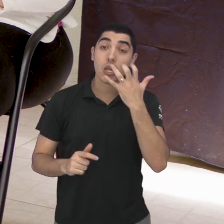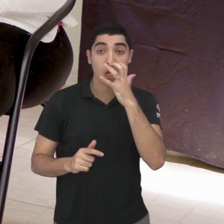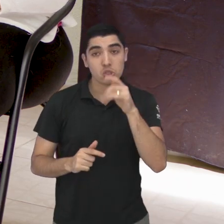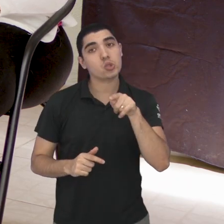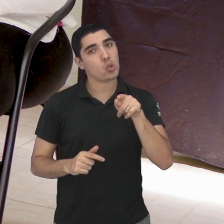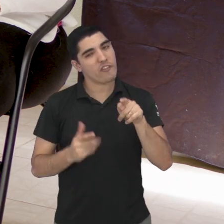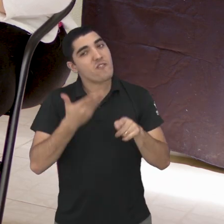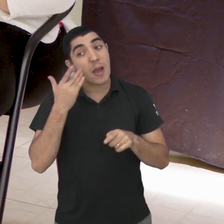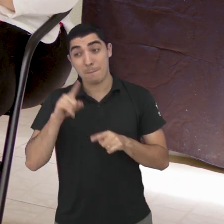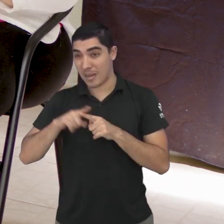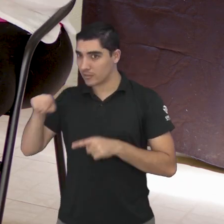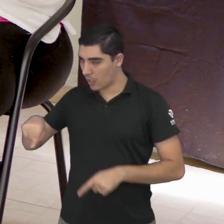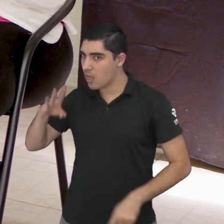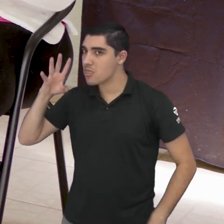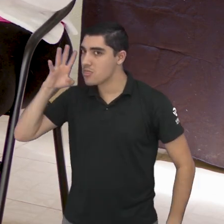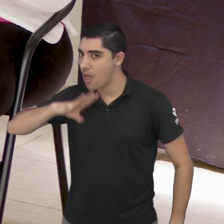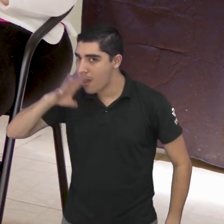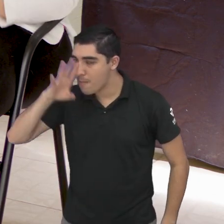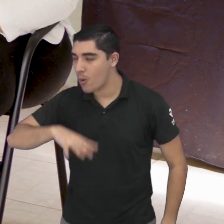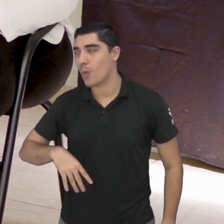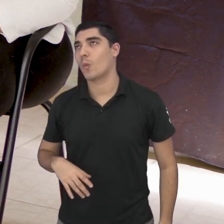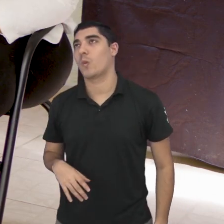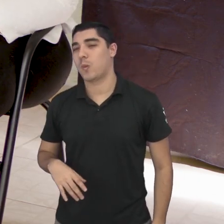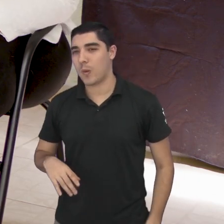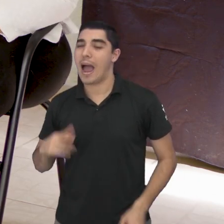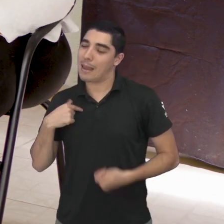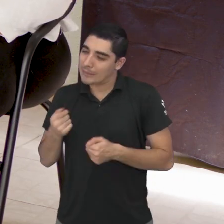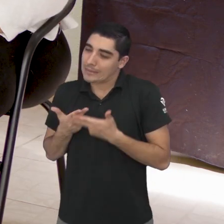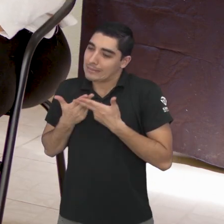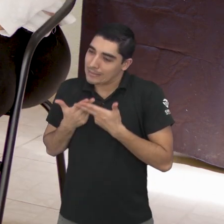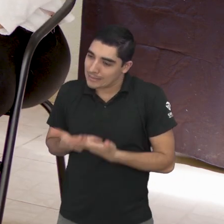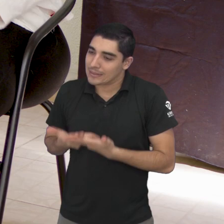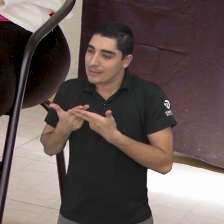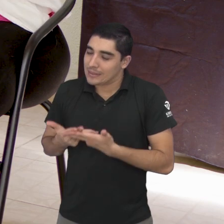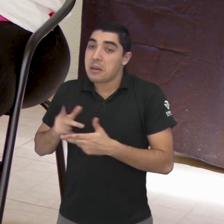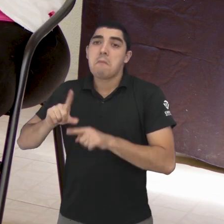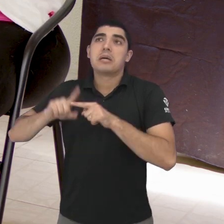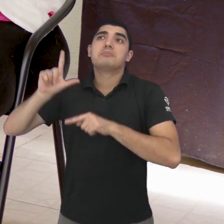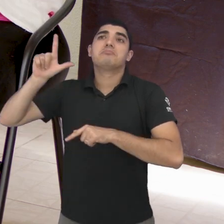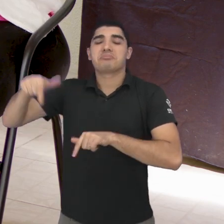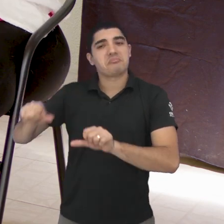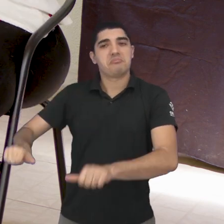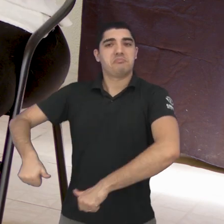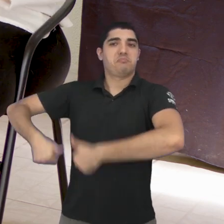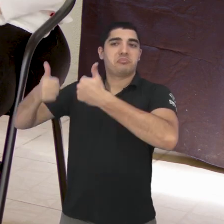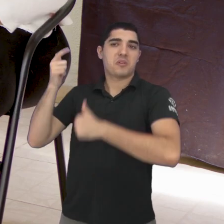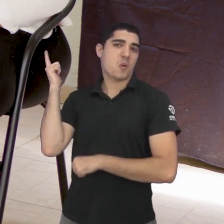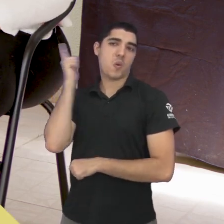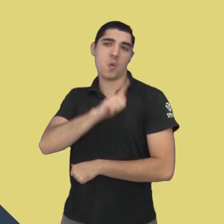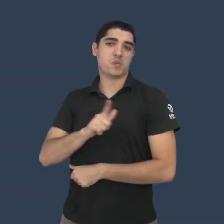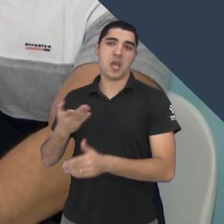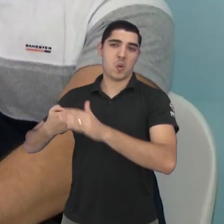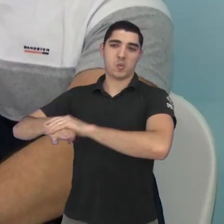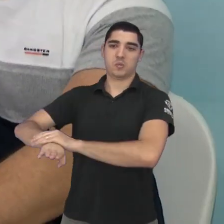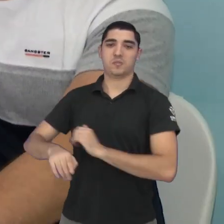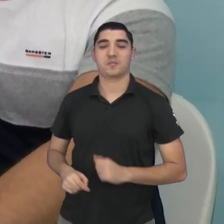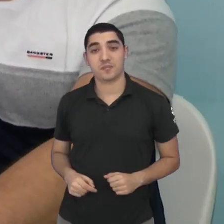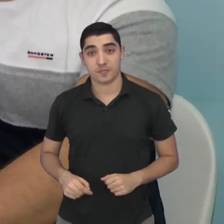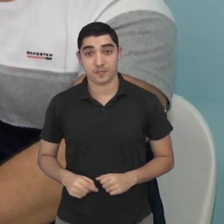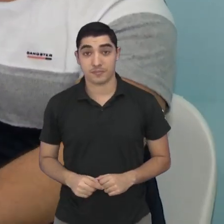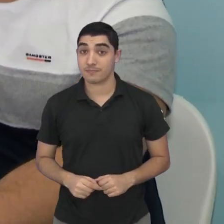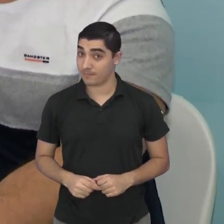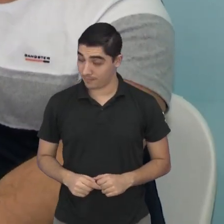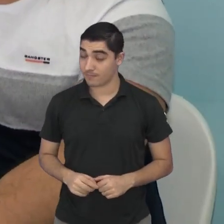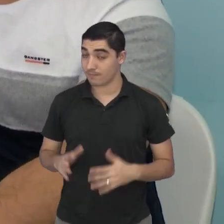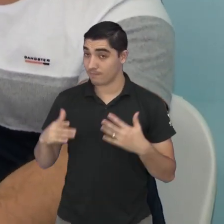mais teimosinho, a gente precisa de um pouquinho mais de paciência. Mas dá certo. A gente vai escovando ali e dá tudo certo. Quando a